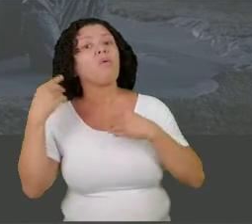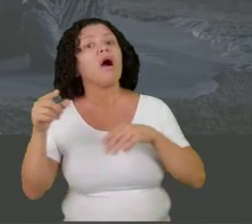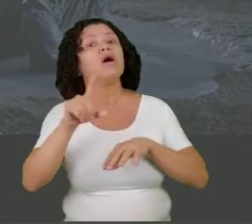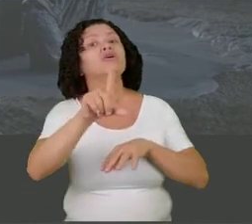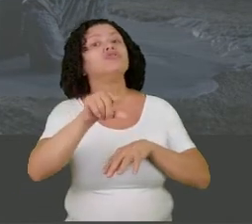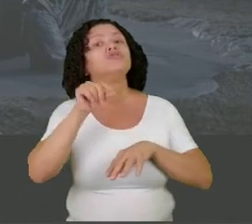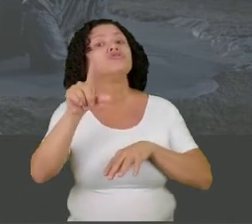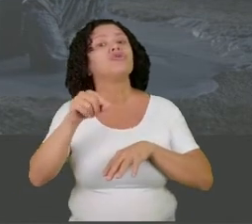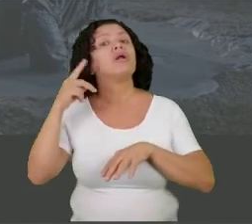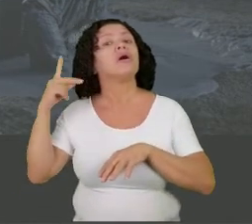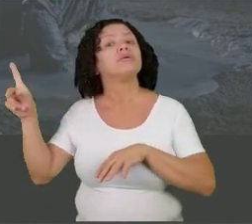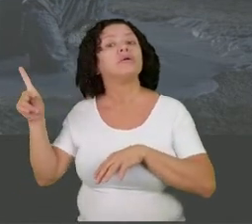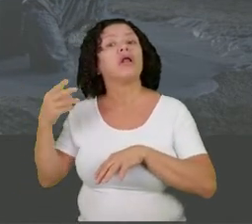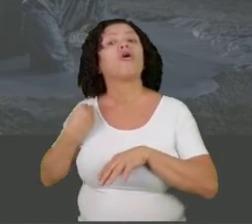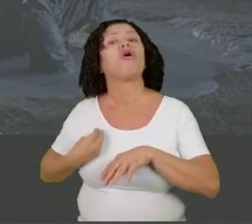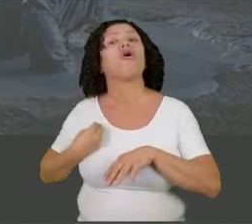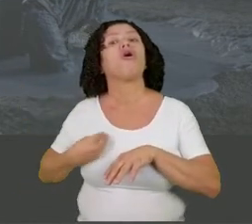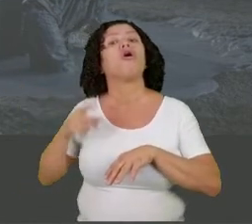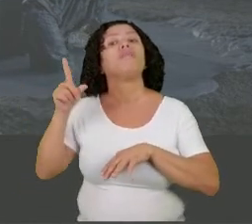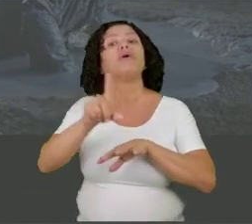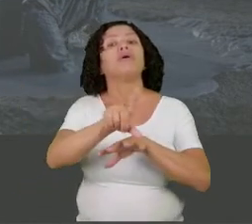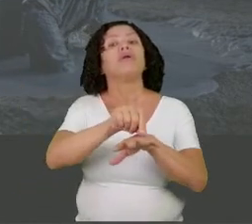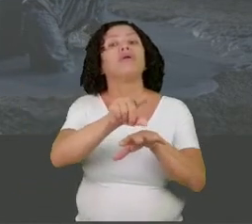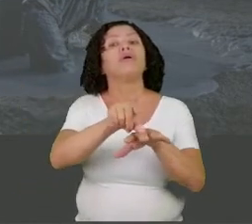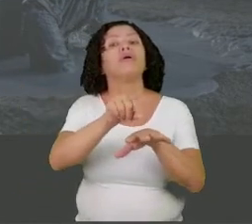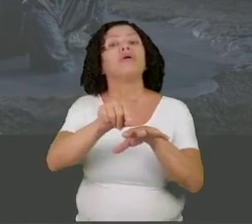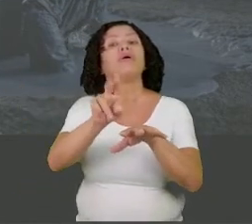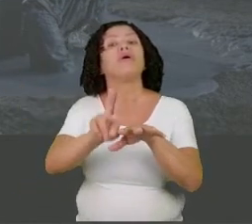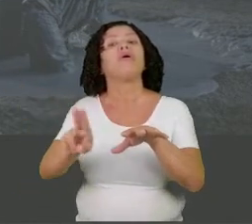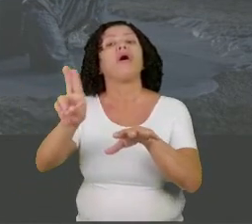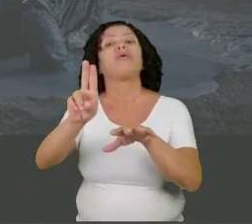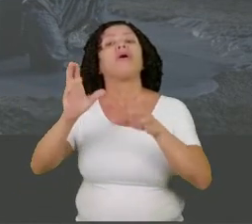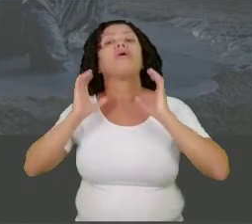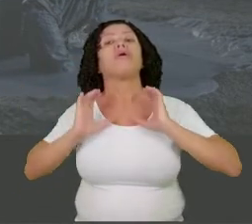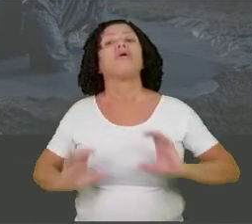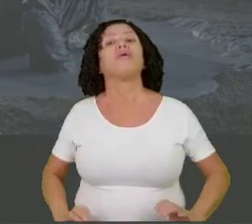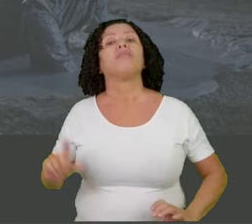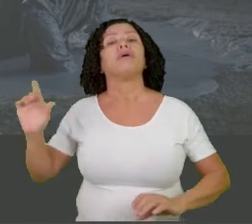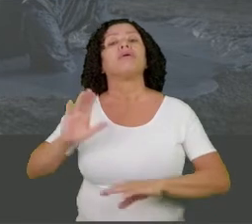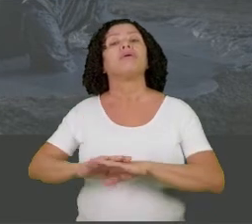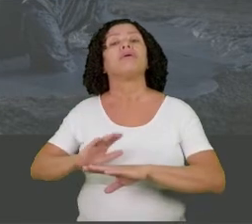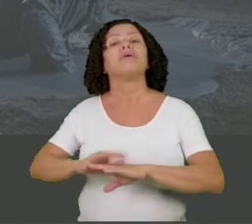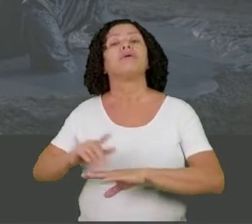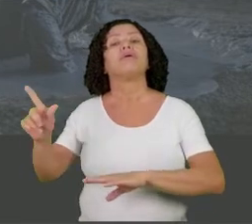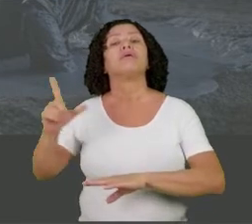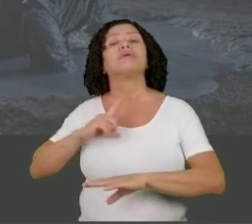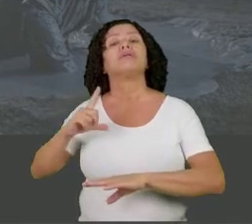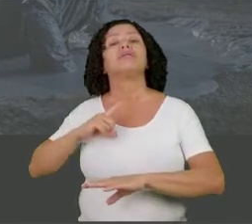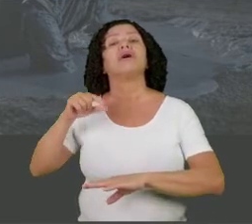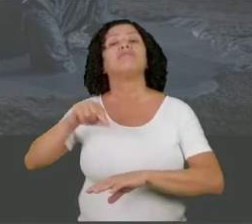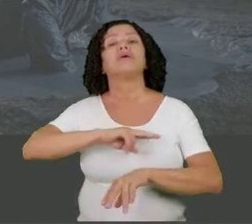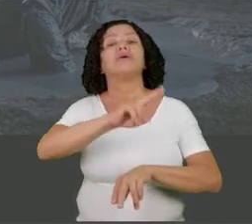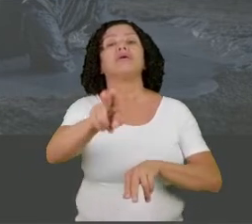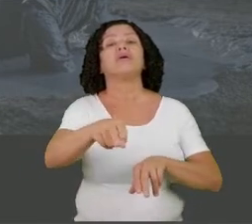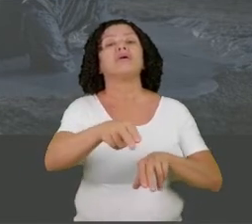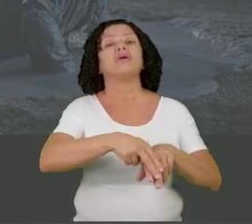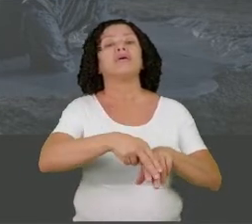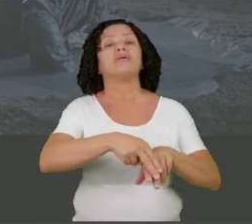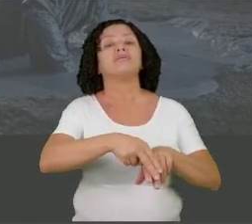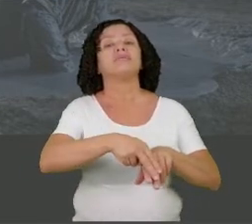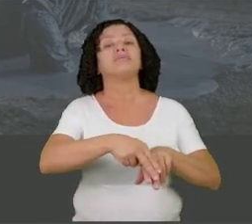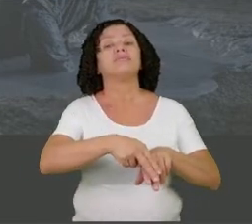Luiz. Quais foram as escolhas que ele fez? Como ele utilizou o seu livre-arbítrio? Que comportamento